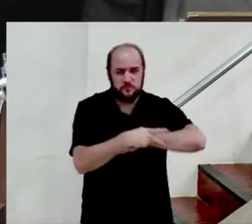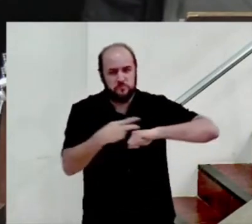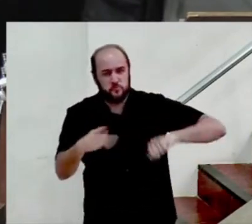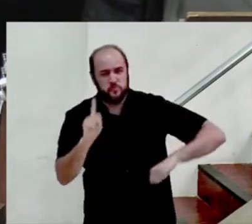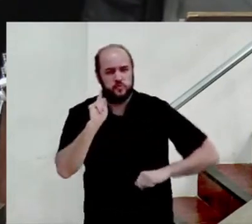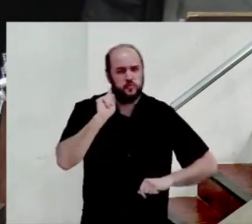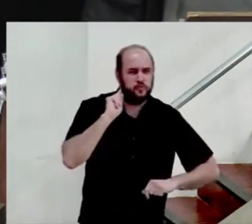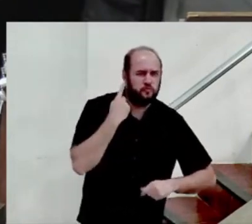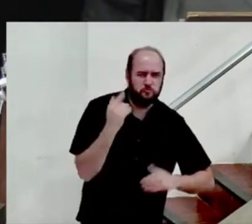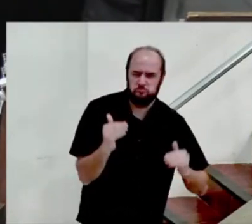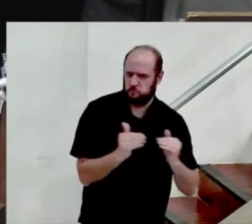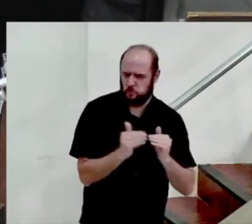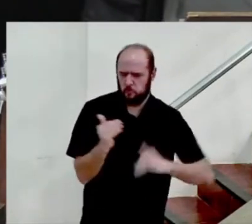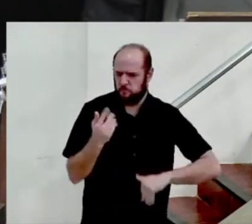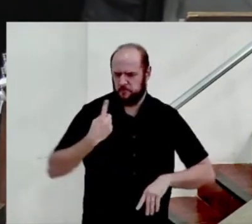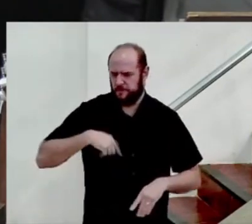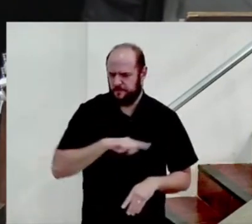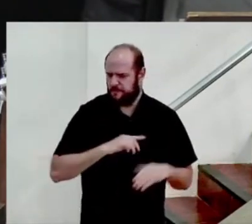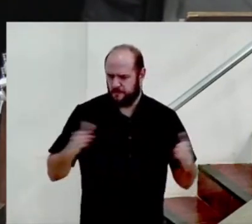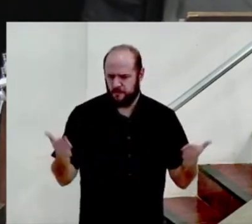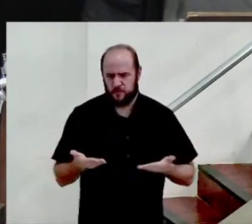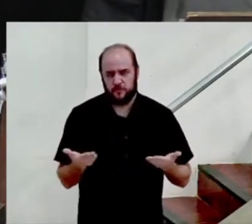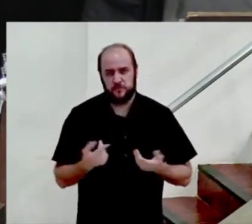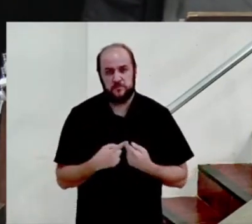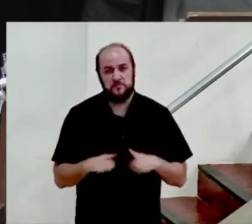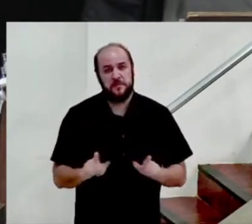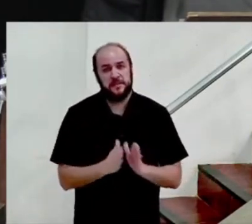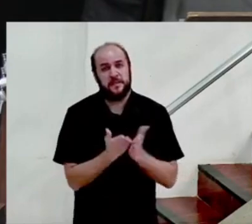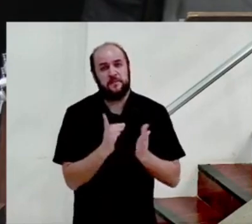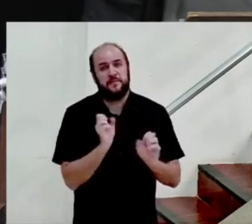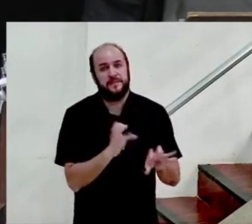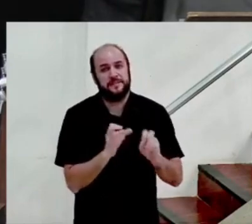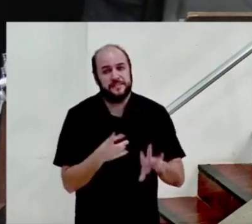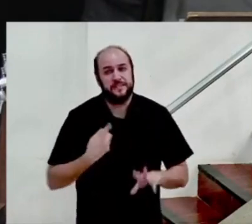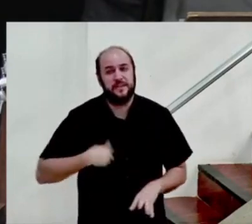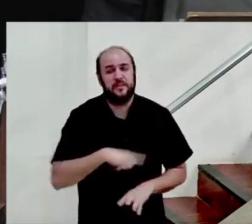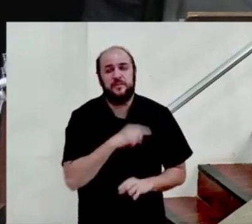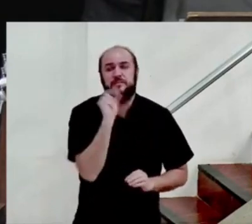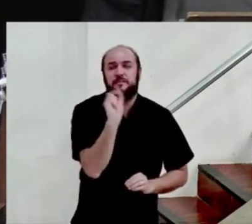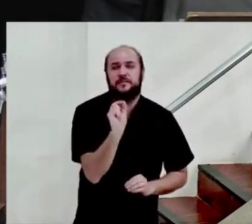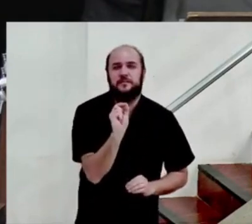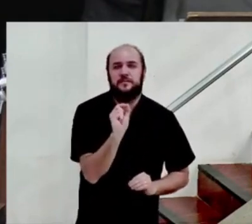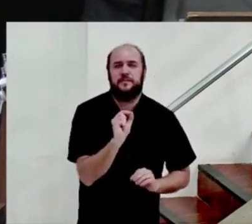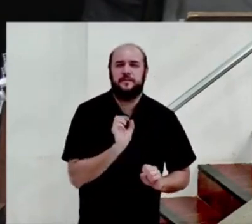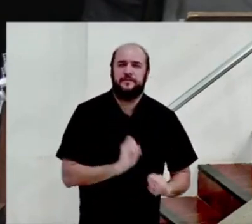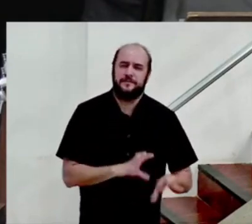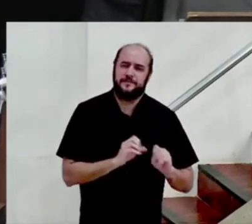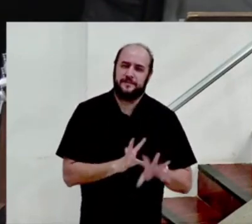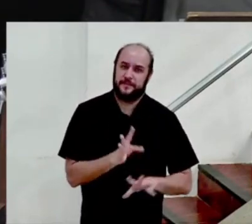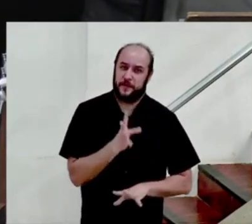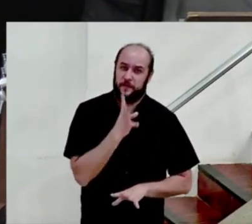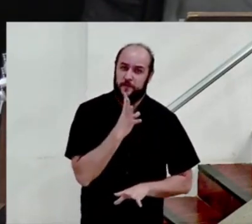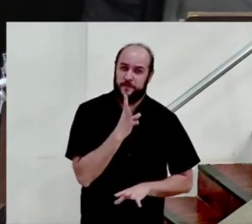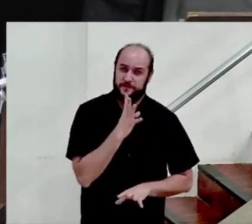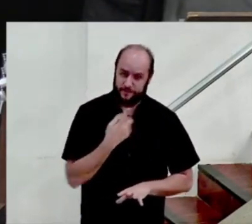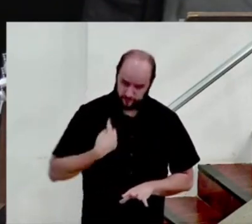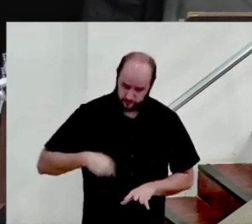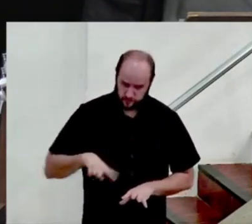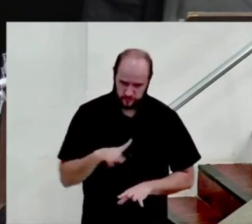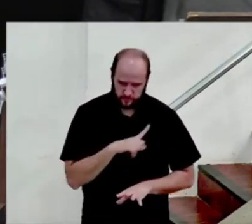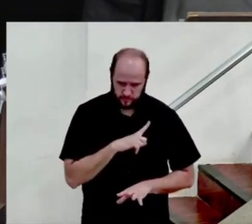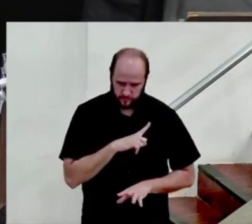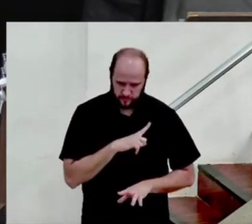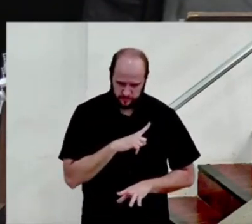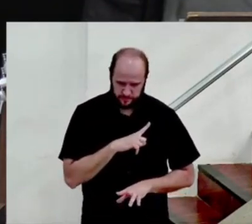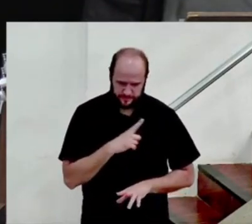nossa situação. O que esse texto nos ensina? Eu acredito que nos ensina a reconhecer que nós, que aguardamos